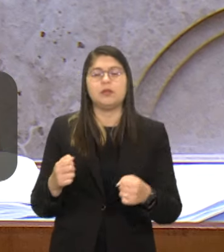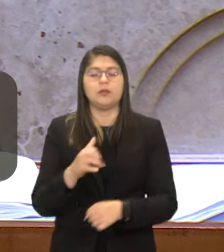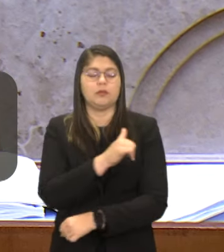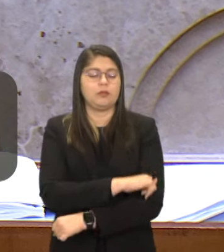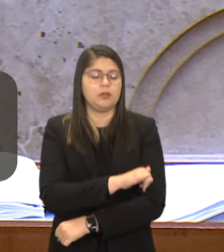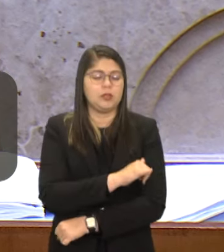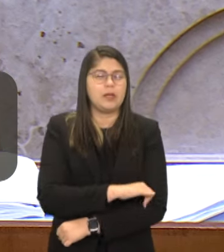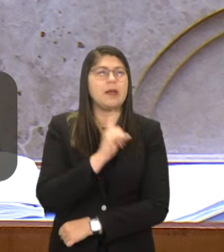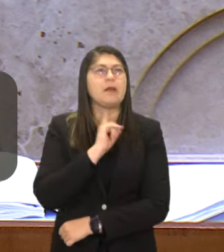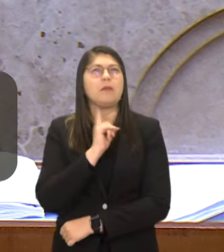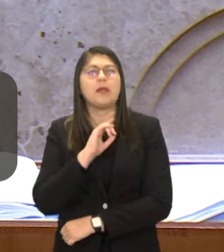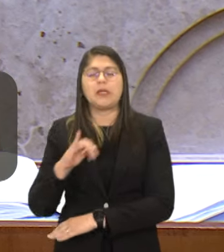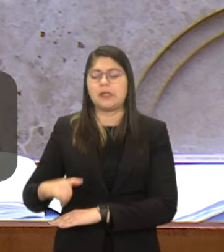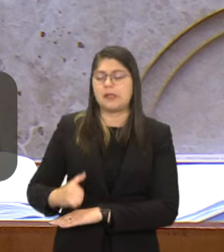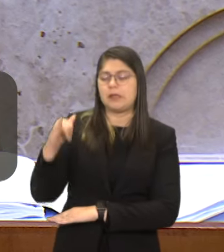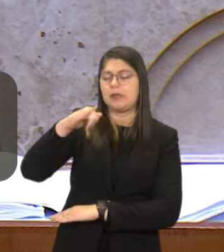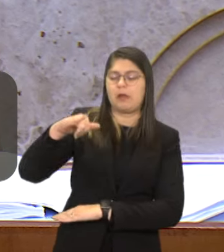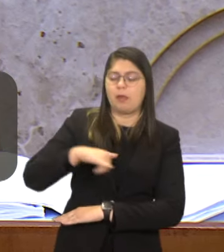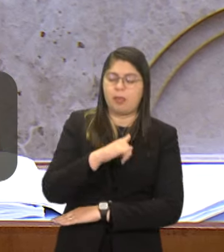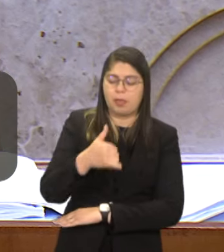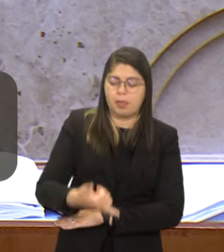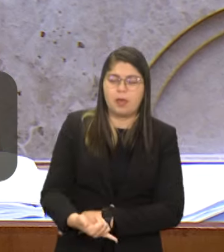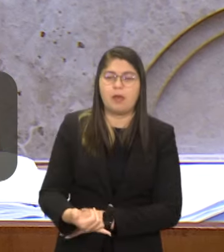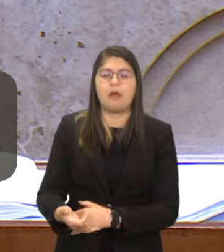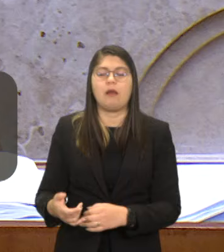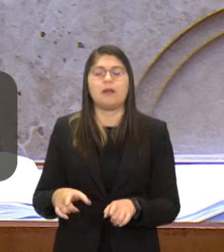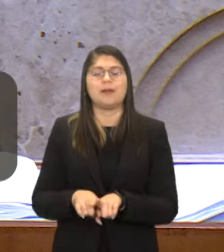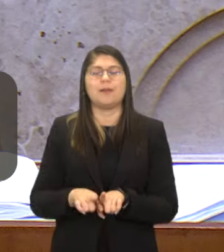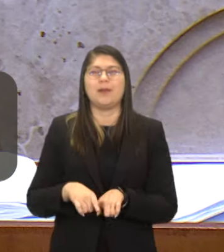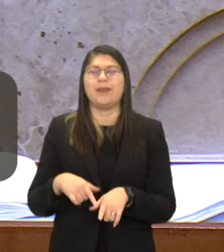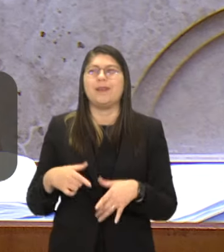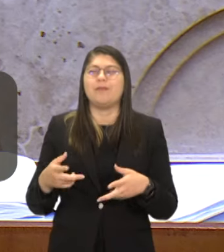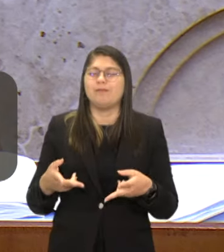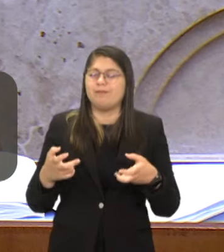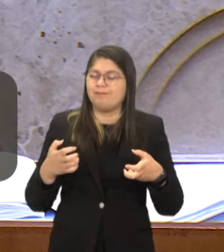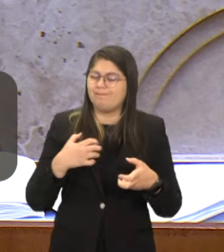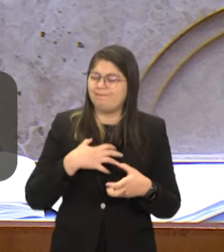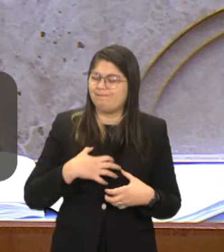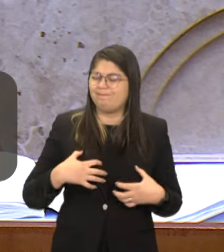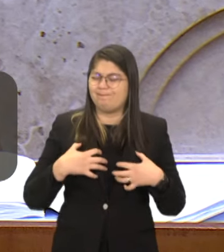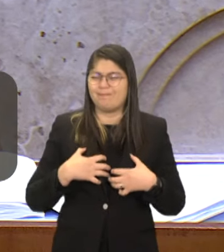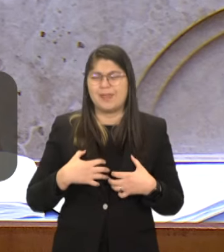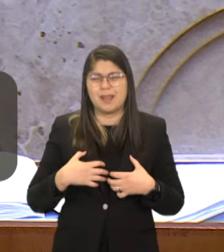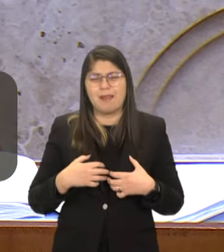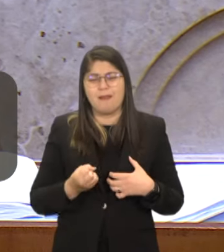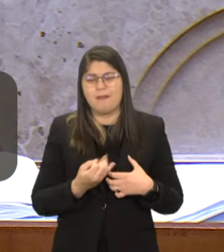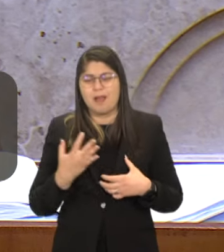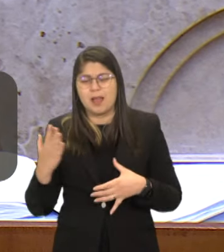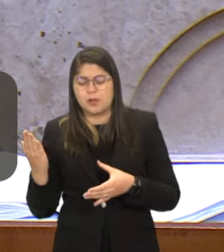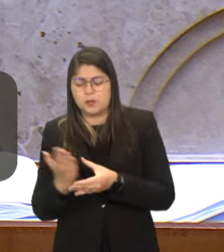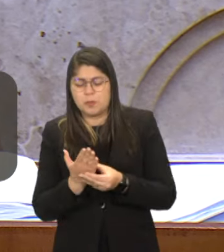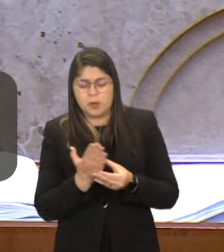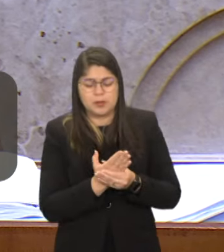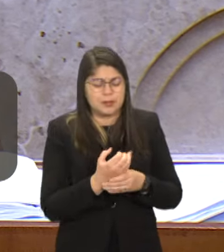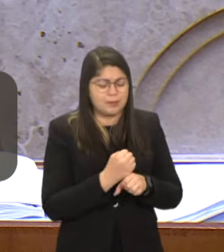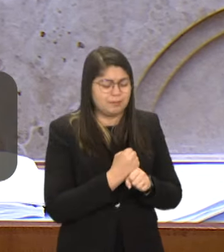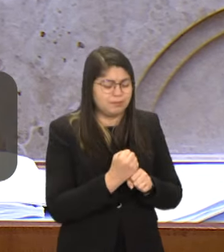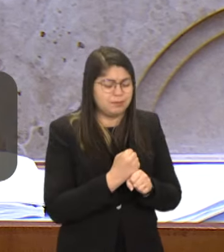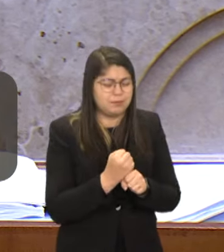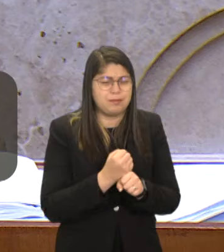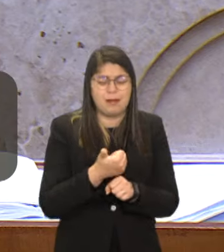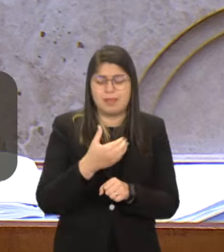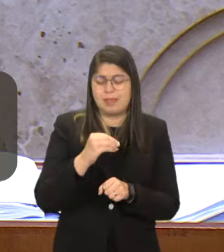acidentes aéreos, e constatei com pesar que todos aqueles processos passados décadas ainda estavam em curso,